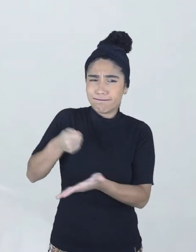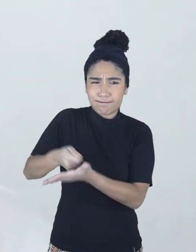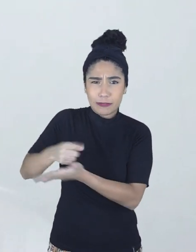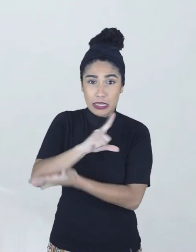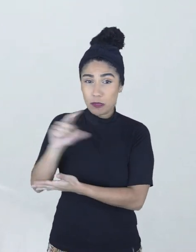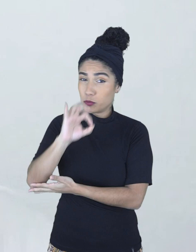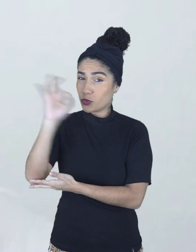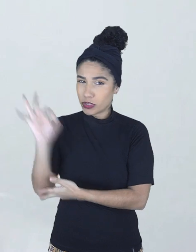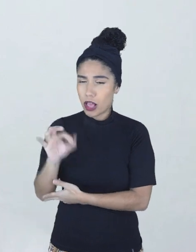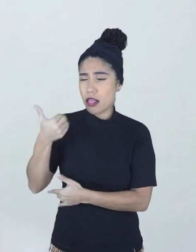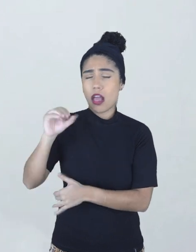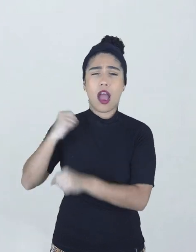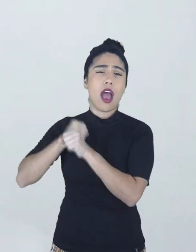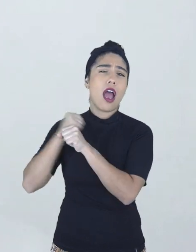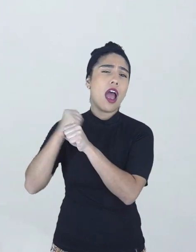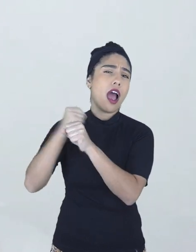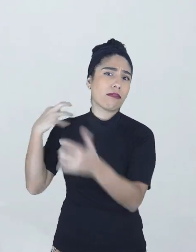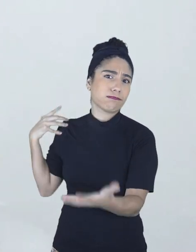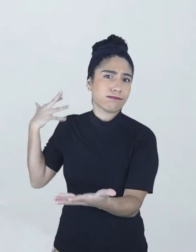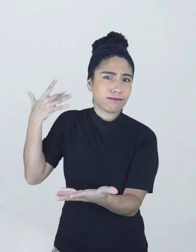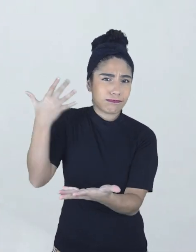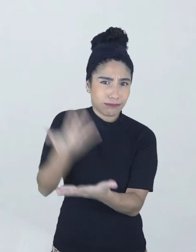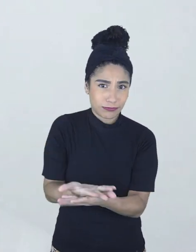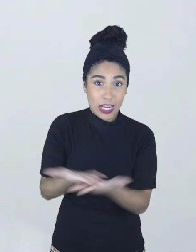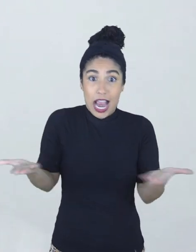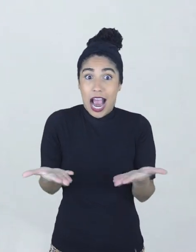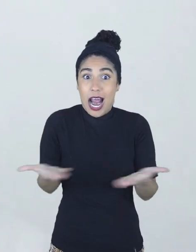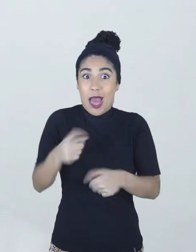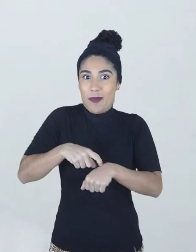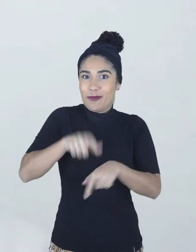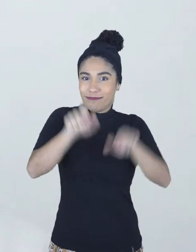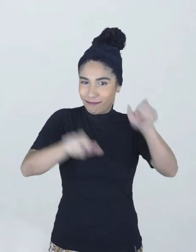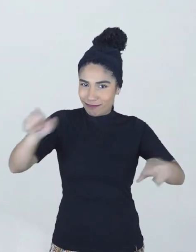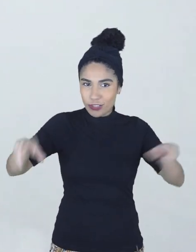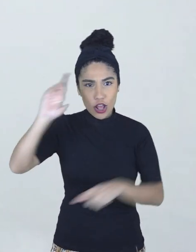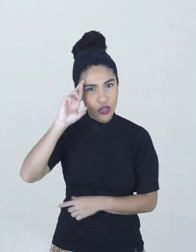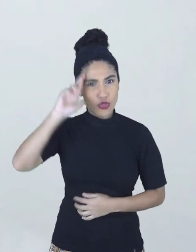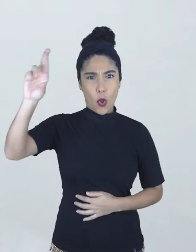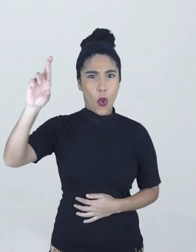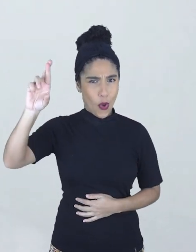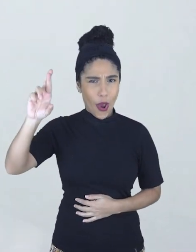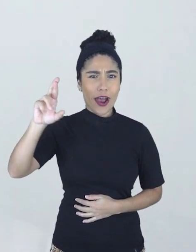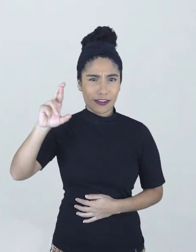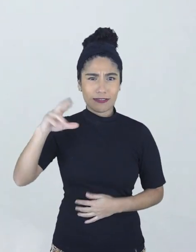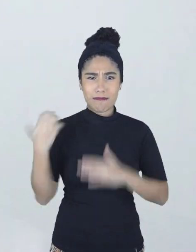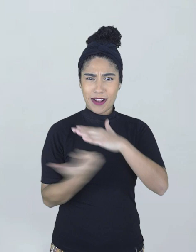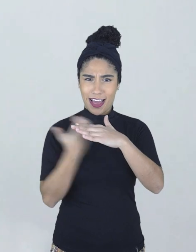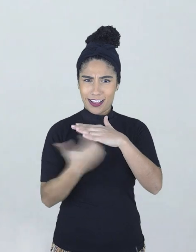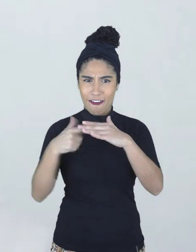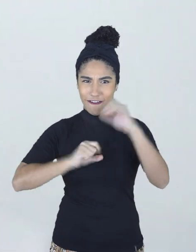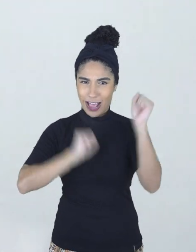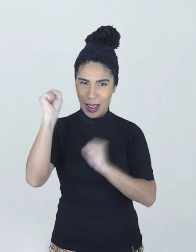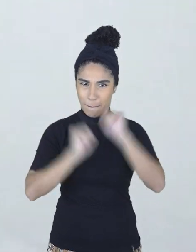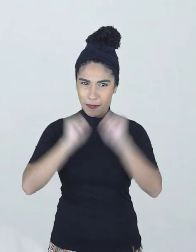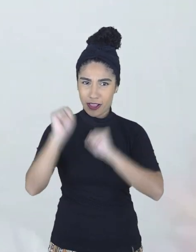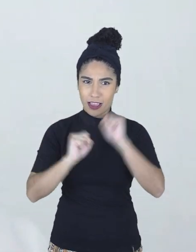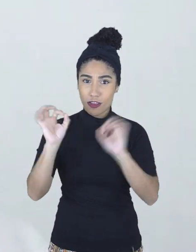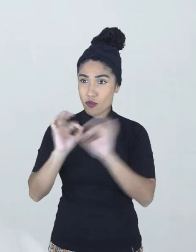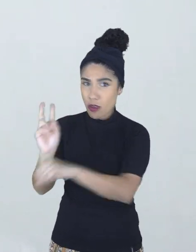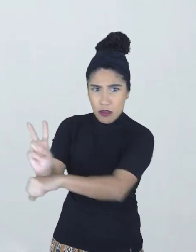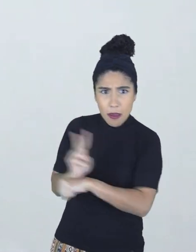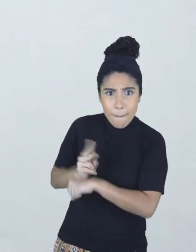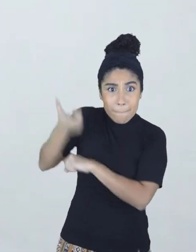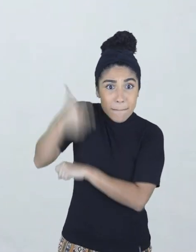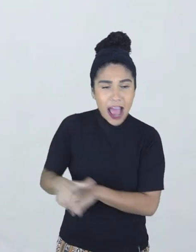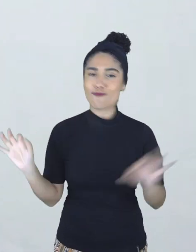anos é dono do Parque Fabril de tudo e não deve nenhum empréstimo né é atual primeira